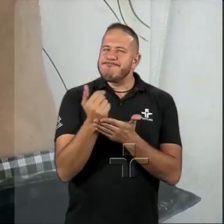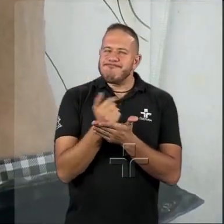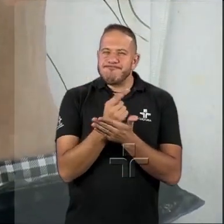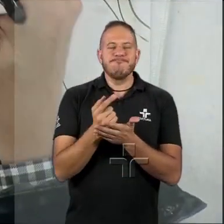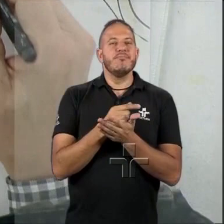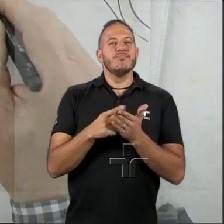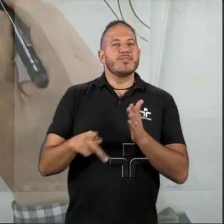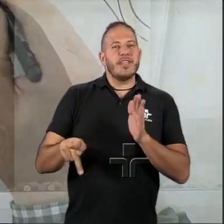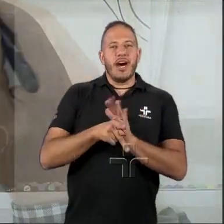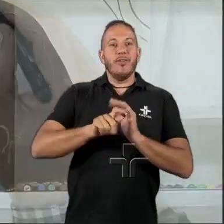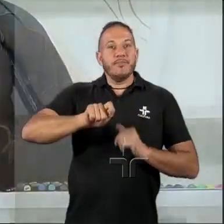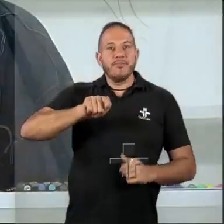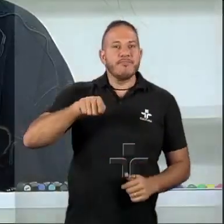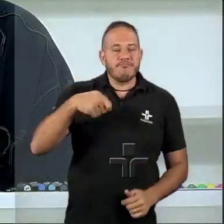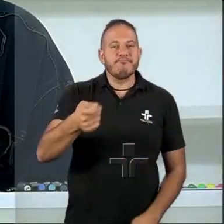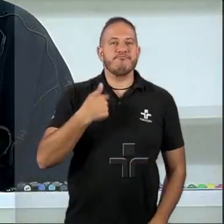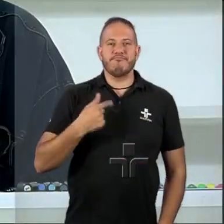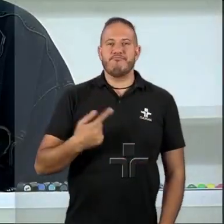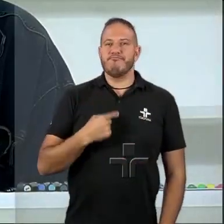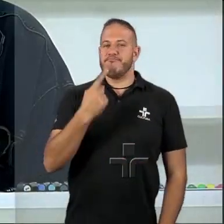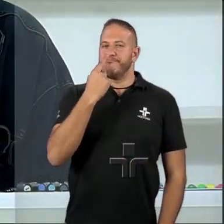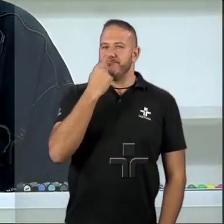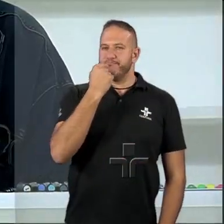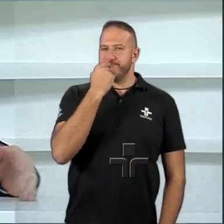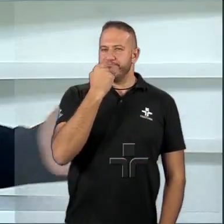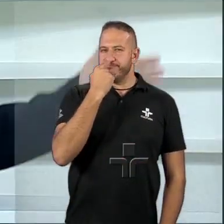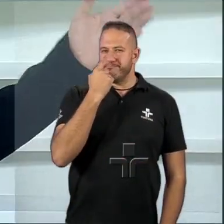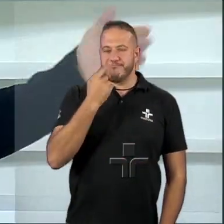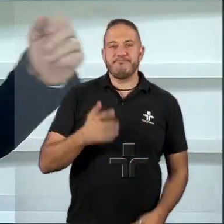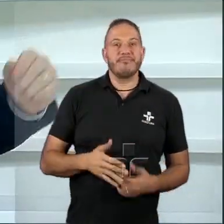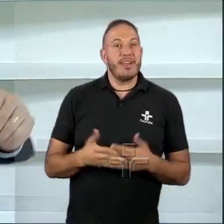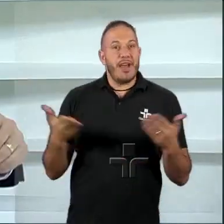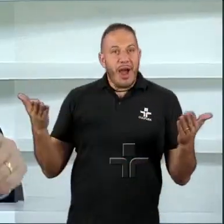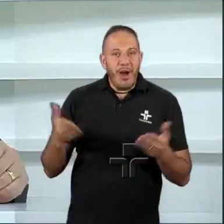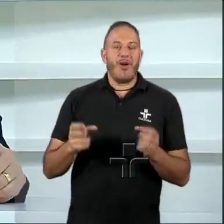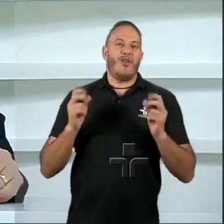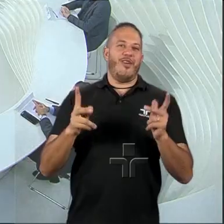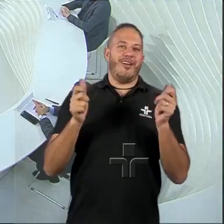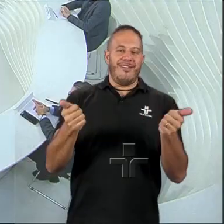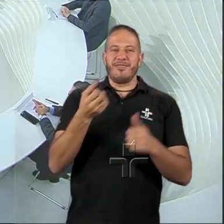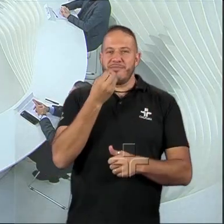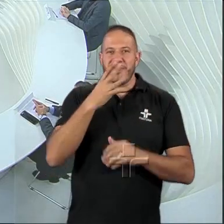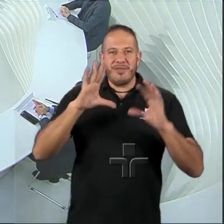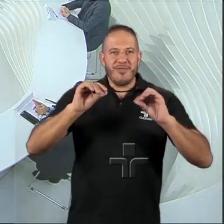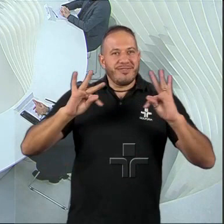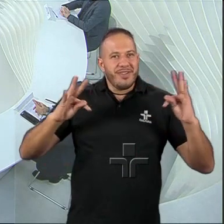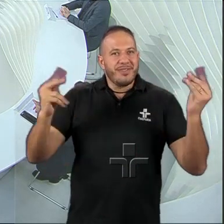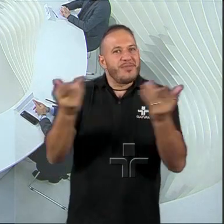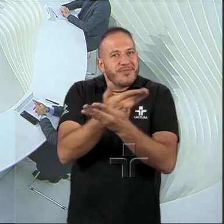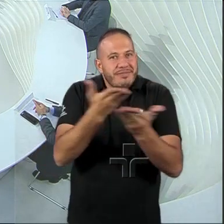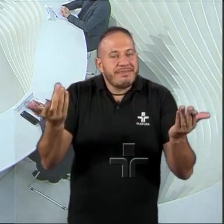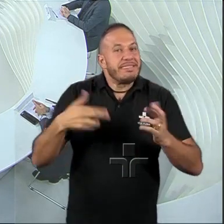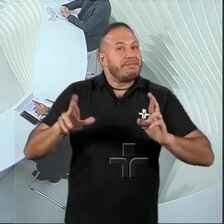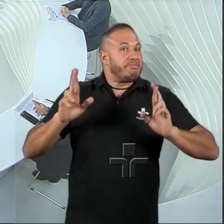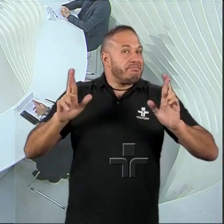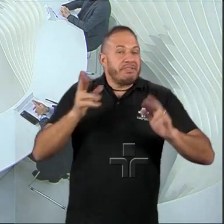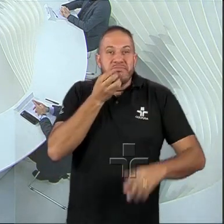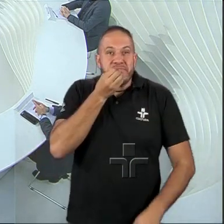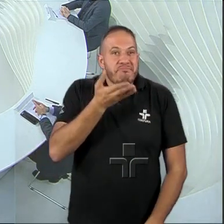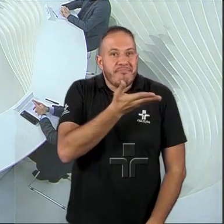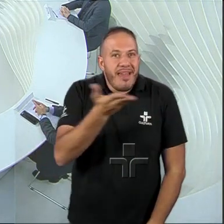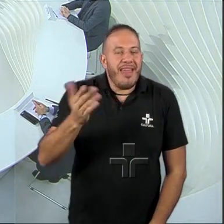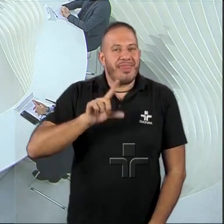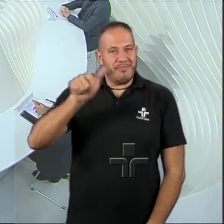nosso inelegível Paulo Caruso. Agora sim, boa noite a todos. Espero que estejam todos bem depois